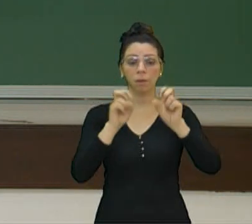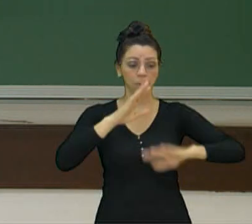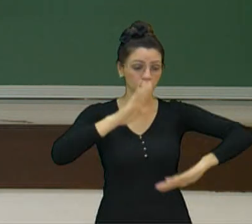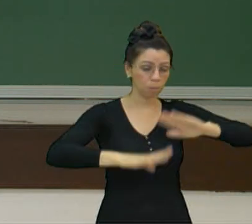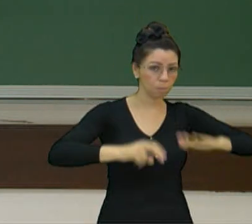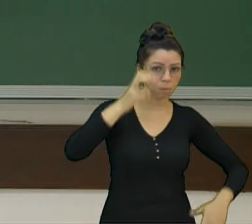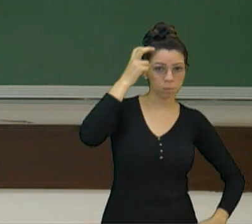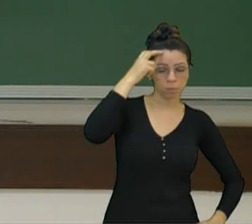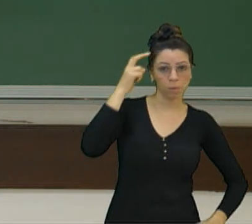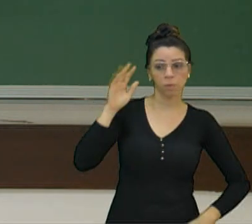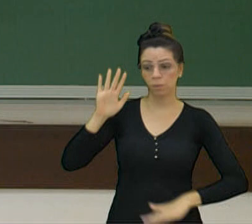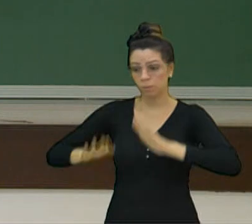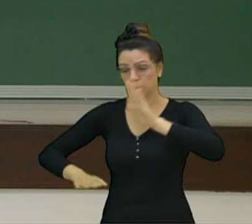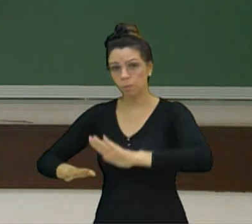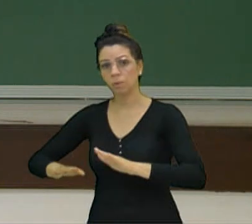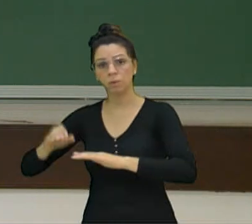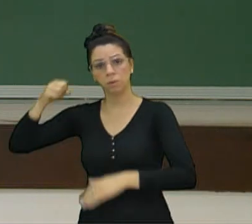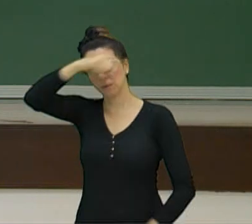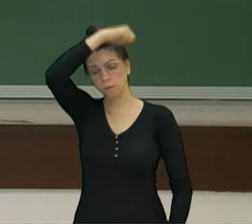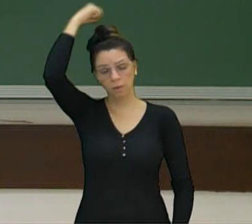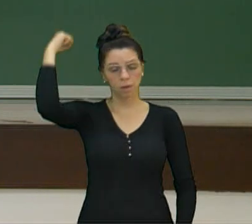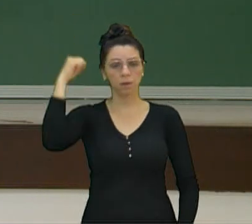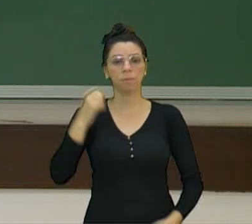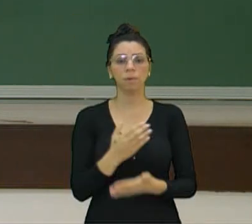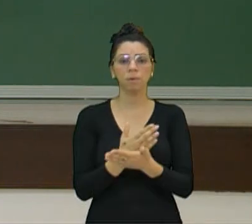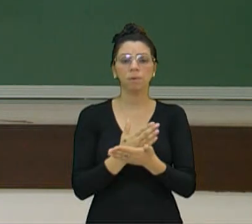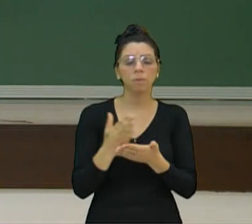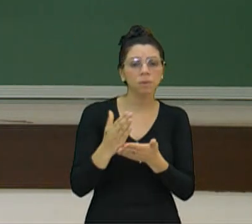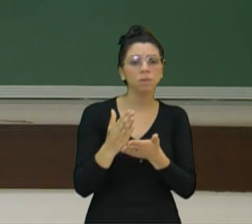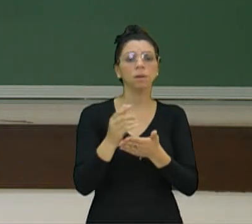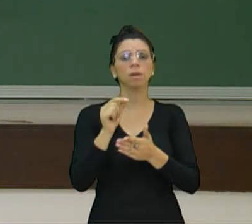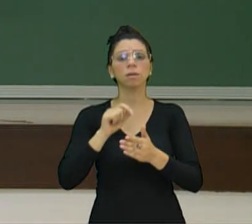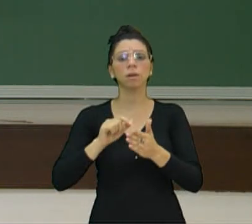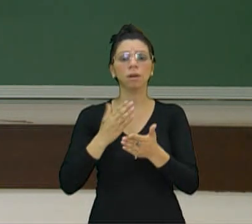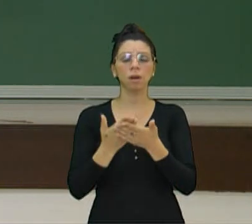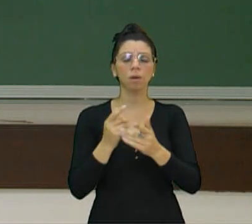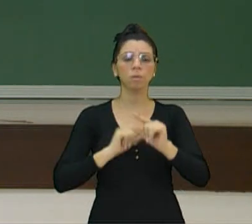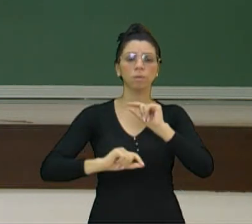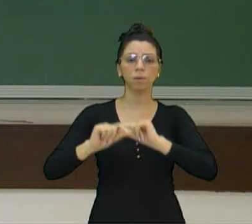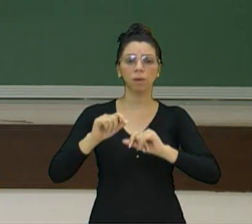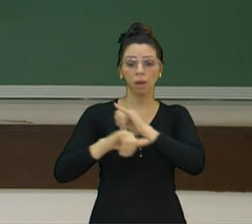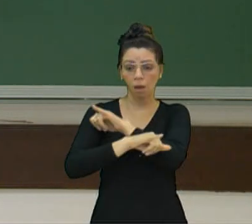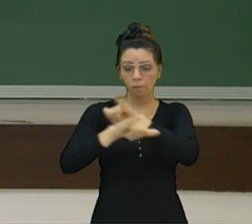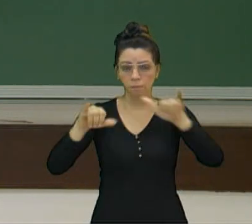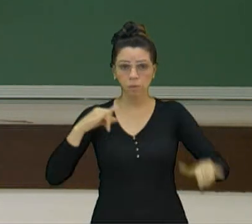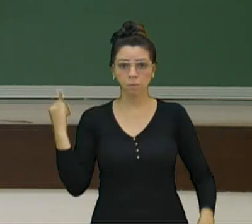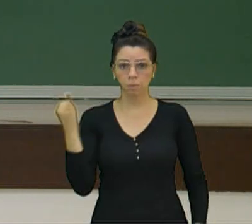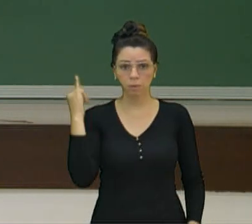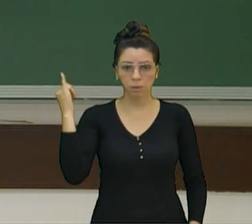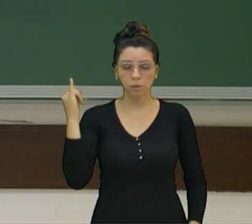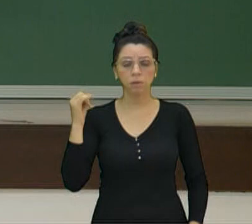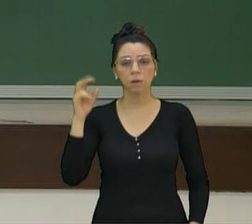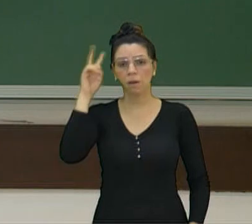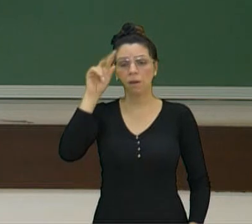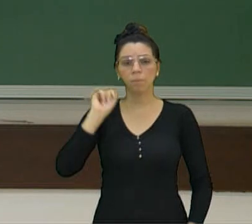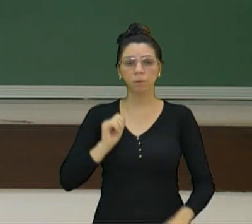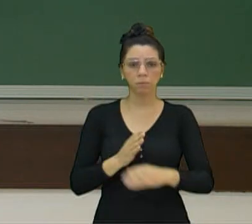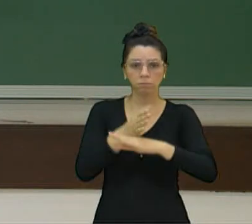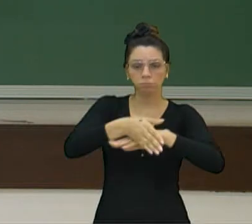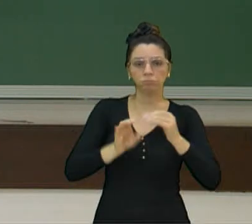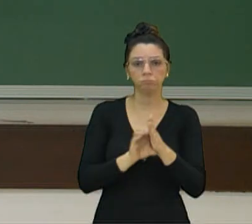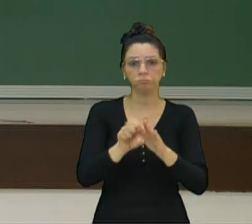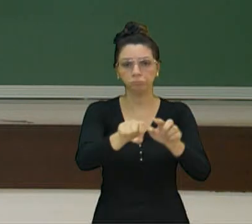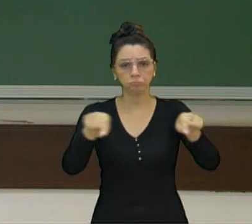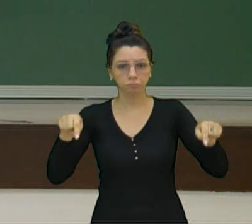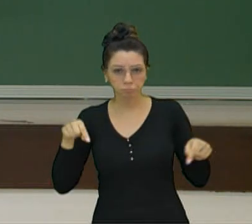nossa aula, é importante dar um aviso. Lembrem sempre de registrar sua frequência no Classroom. Nas orientações das atividades,